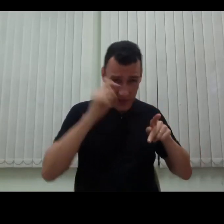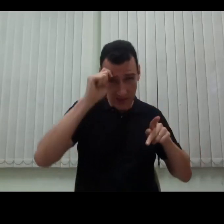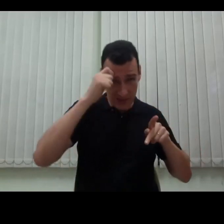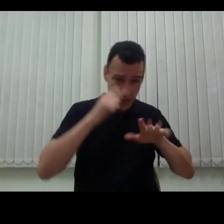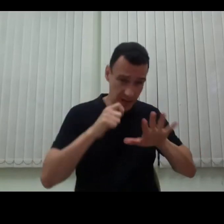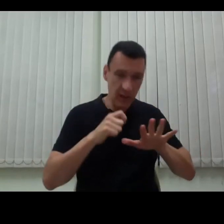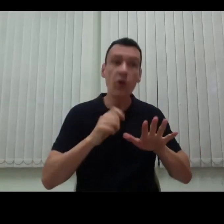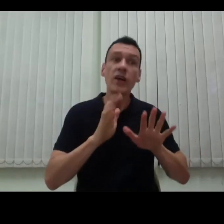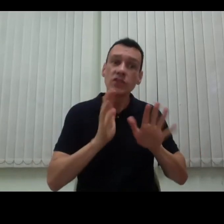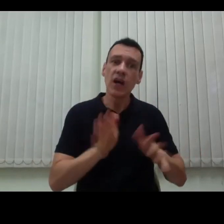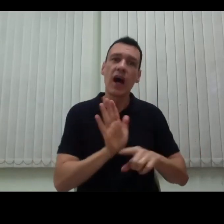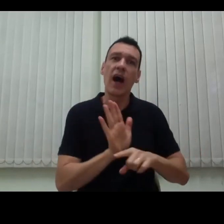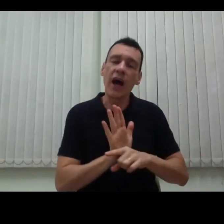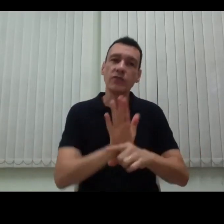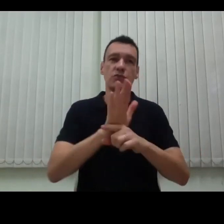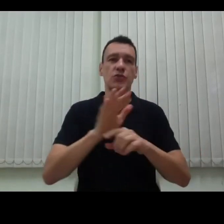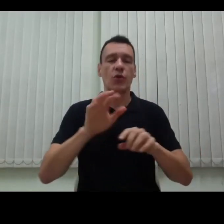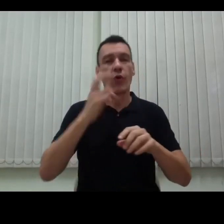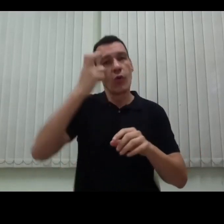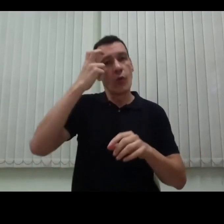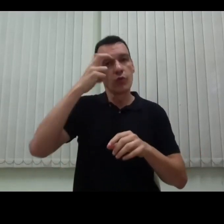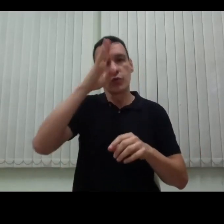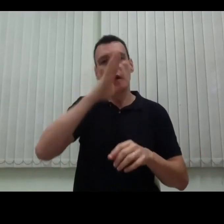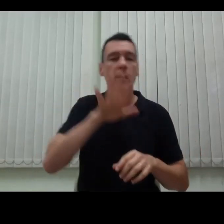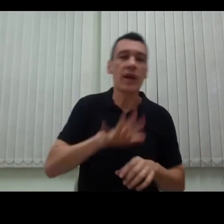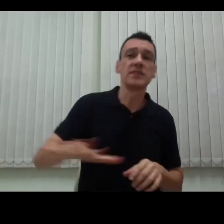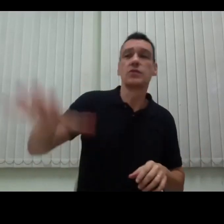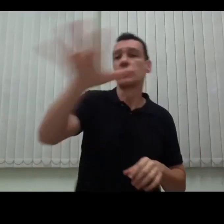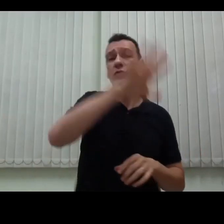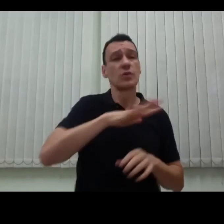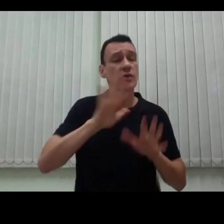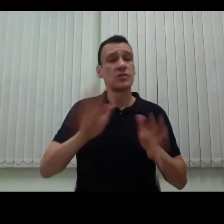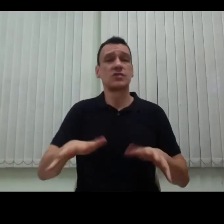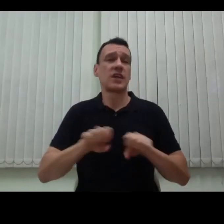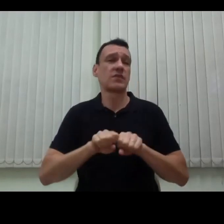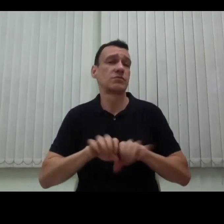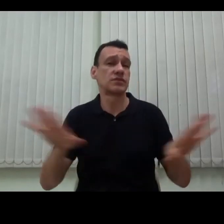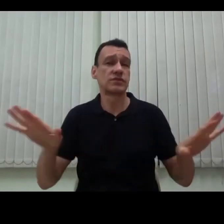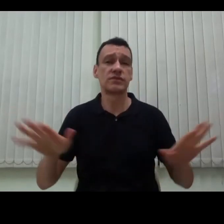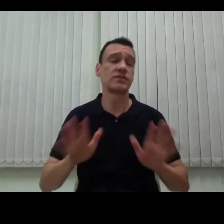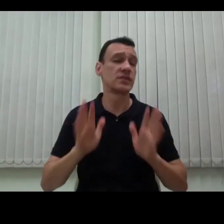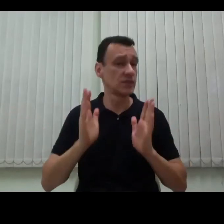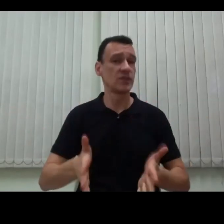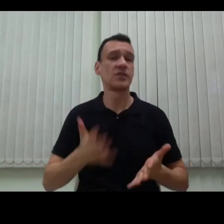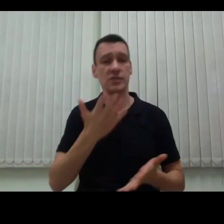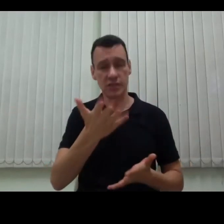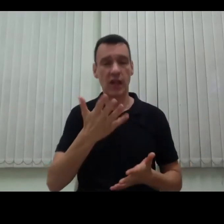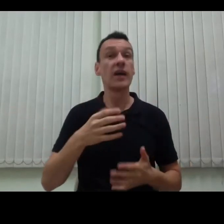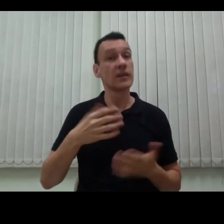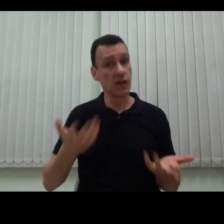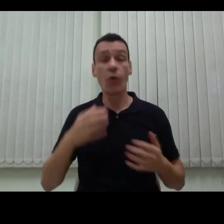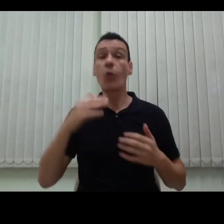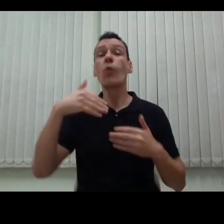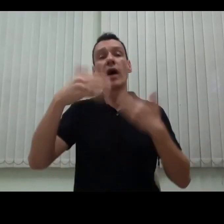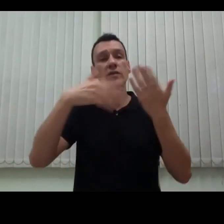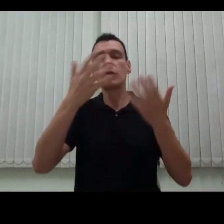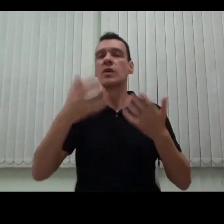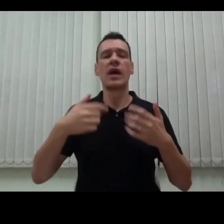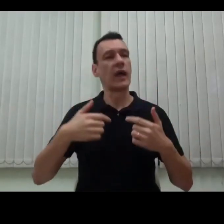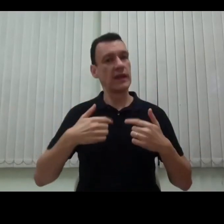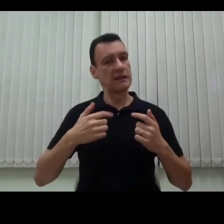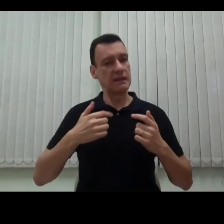valor e compreender quando a gente também defende uma coleção de autoras